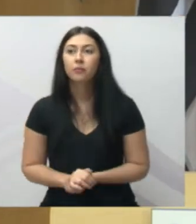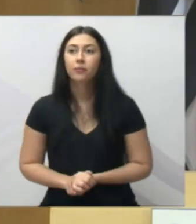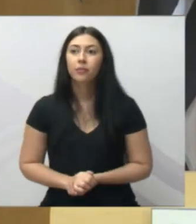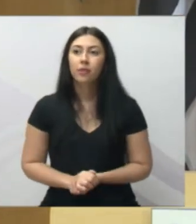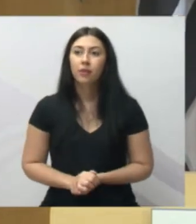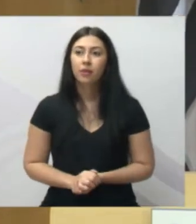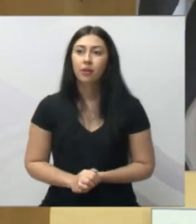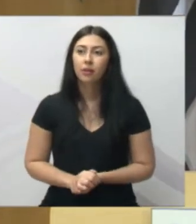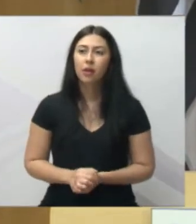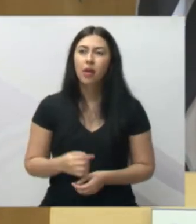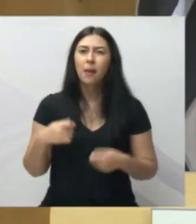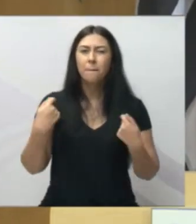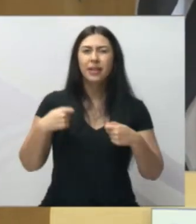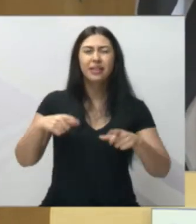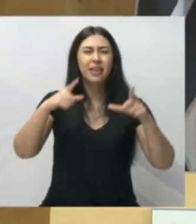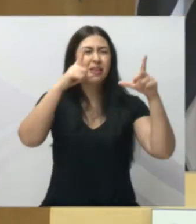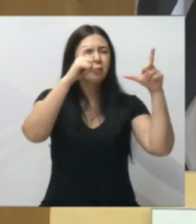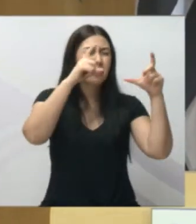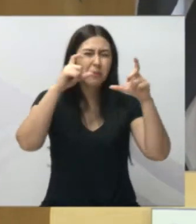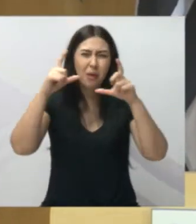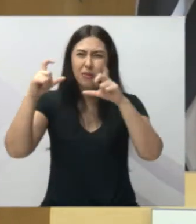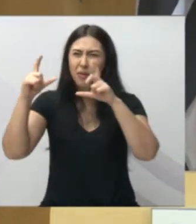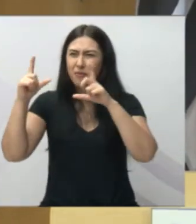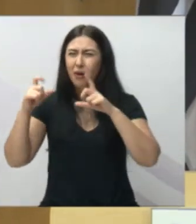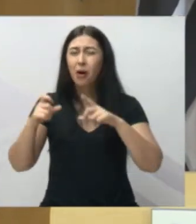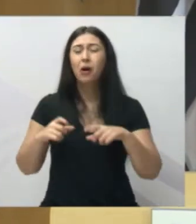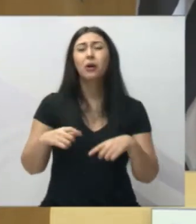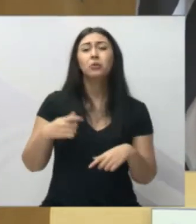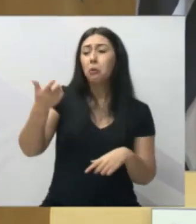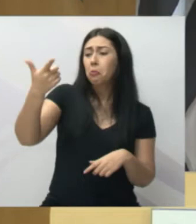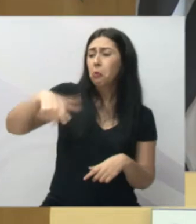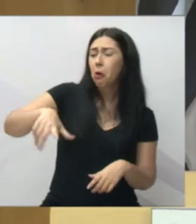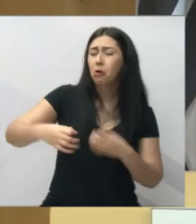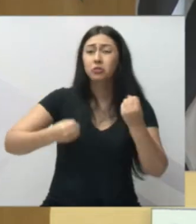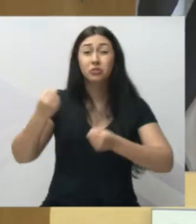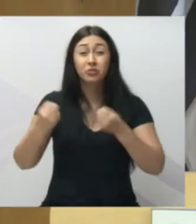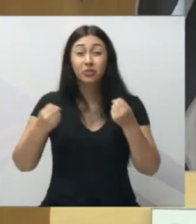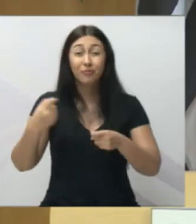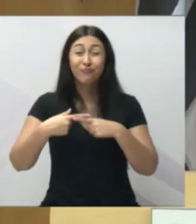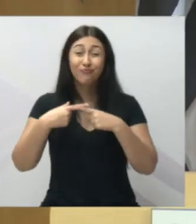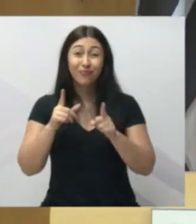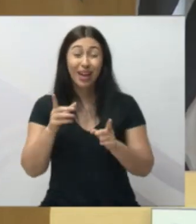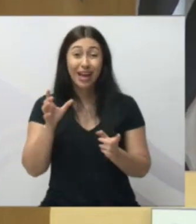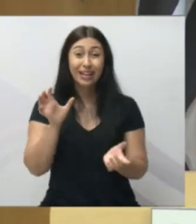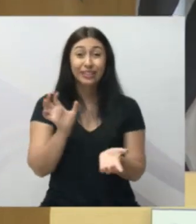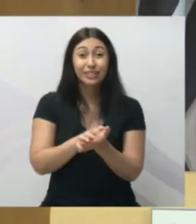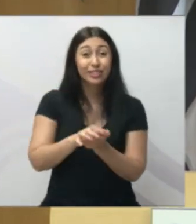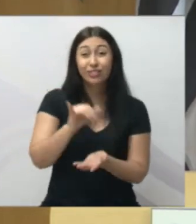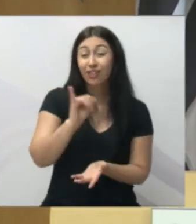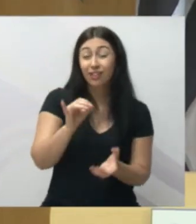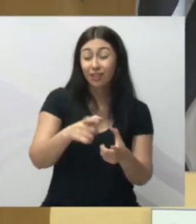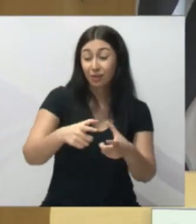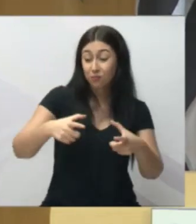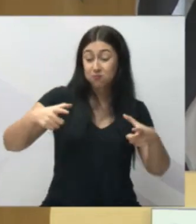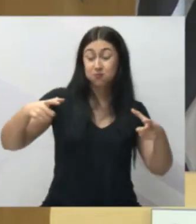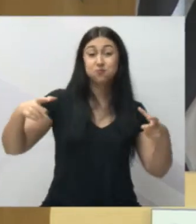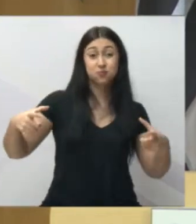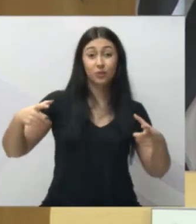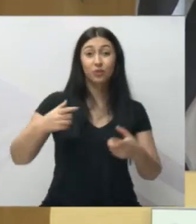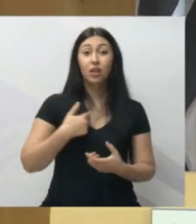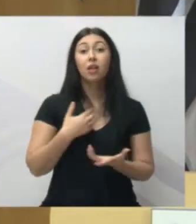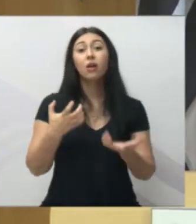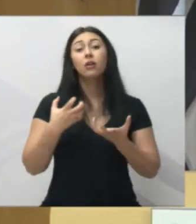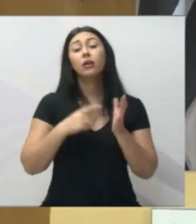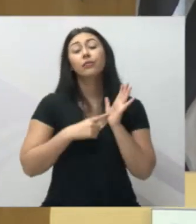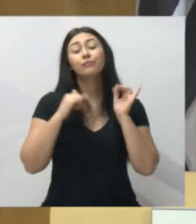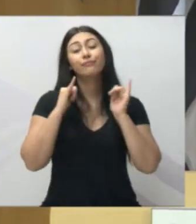canto. Agora, isto aí, Jacareí é muito grande Jacareí. Então, quero dizer para